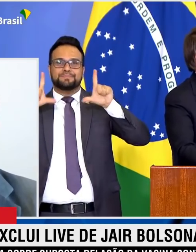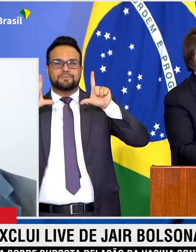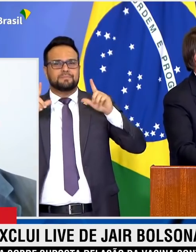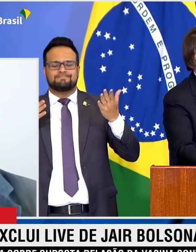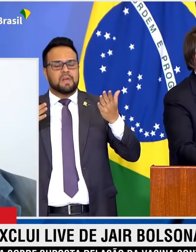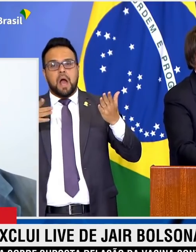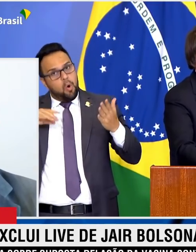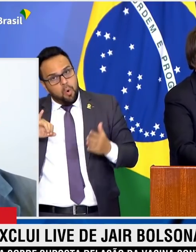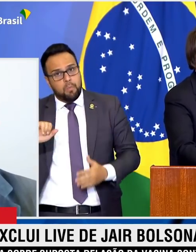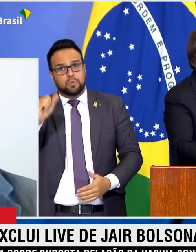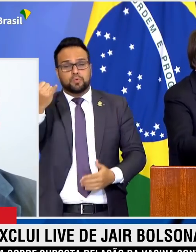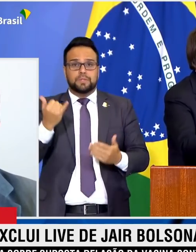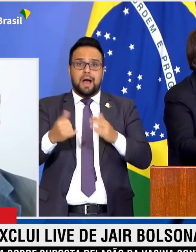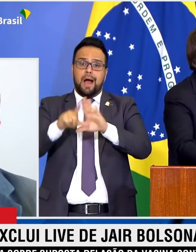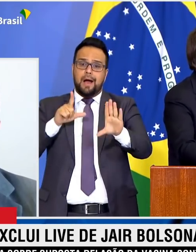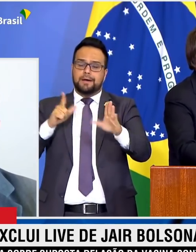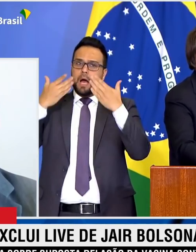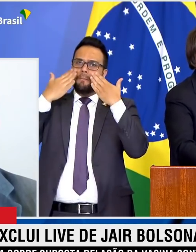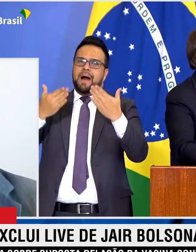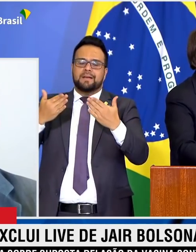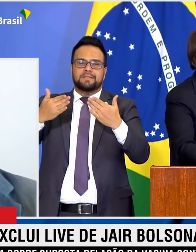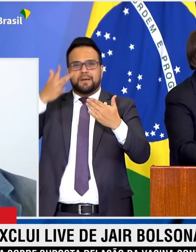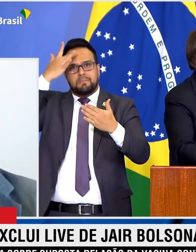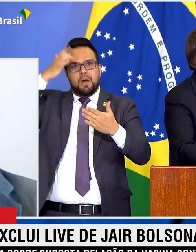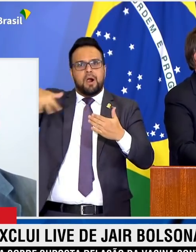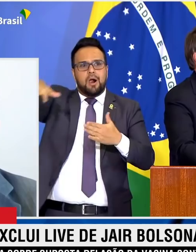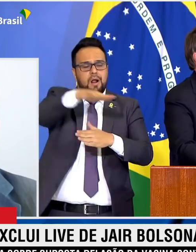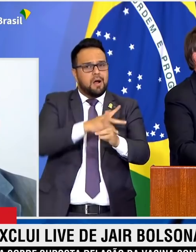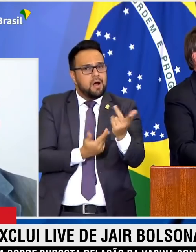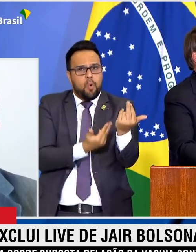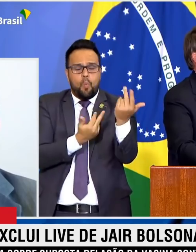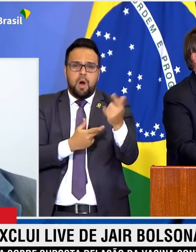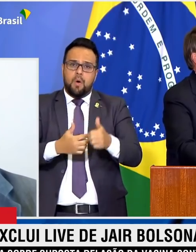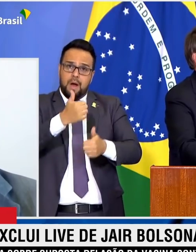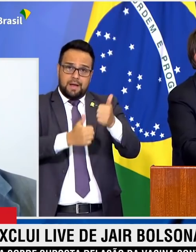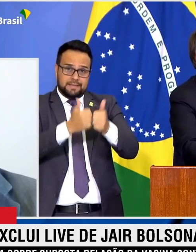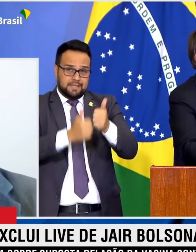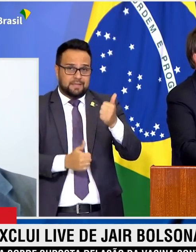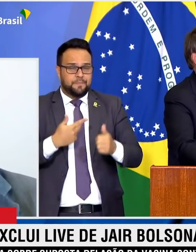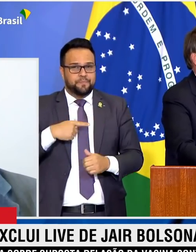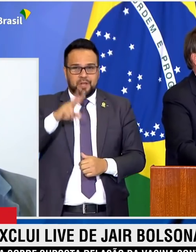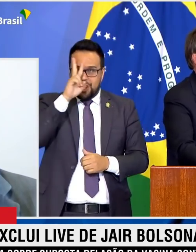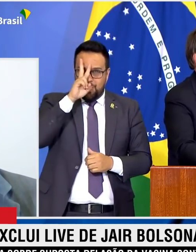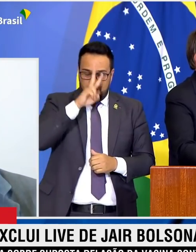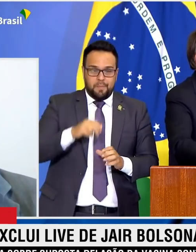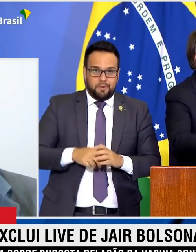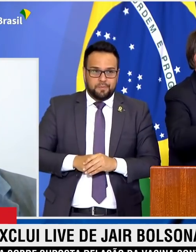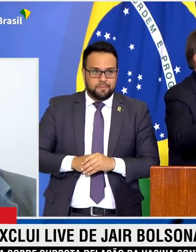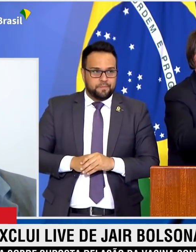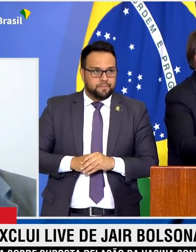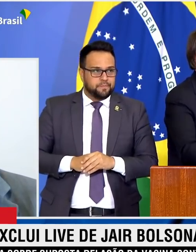não é isso que a gente vai ver mais uma vez mais uma vez Marcelo Nossa Horizonte Estreita tendo em vista a pena